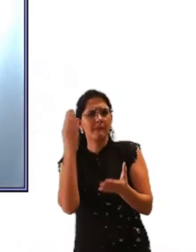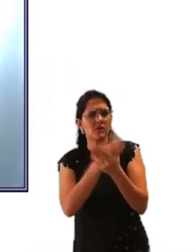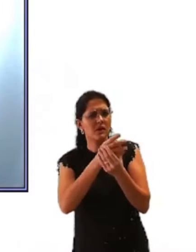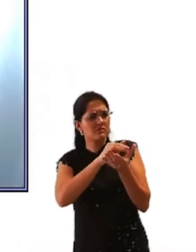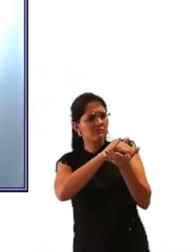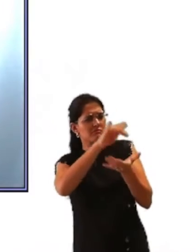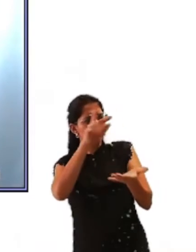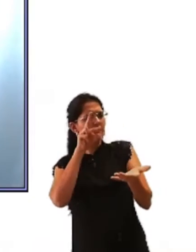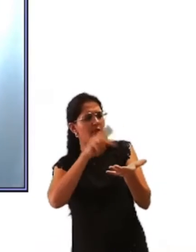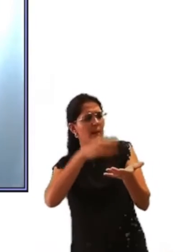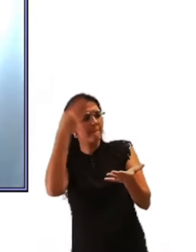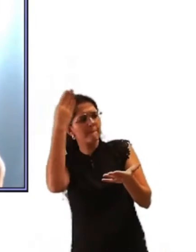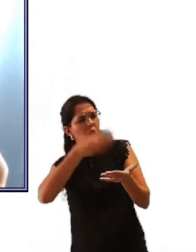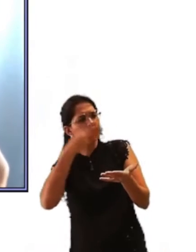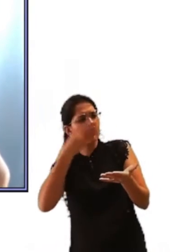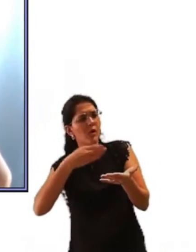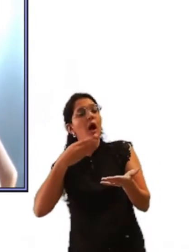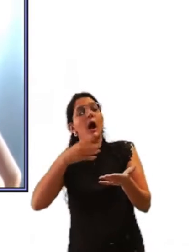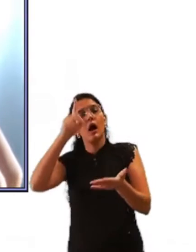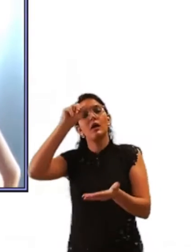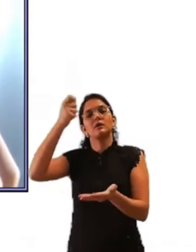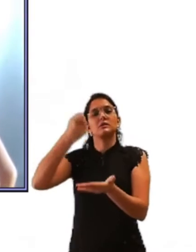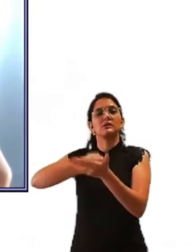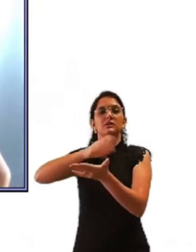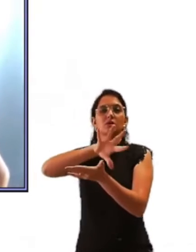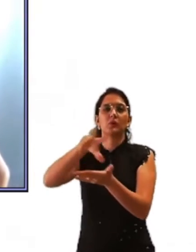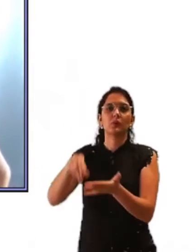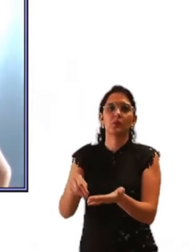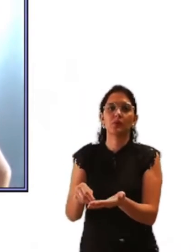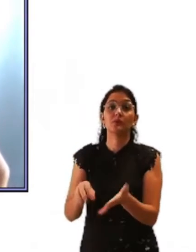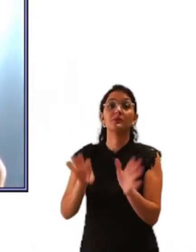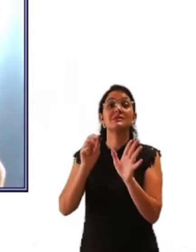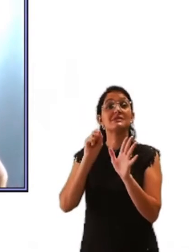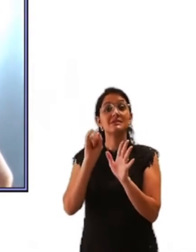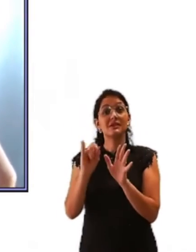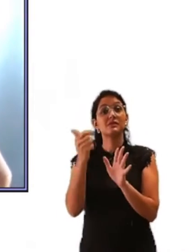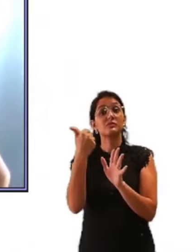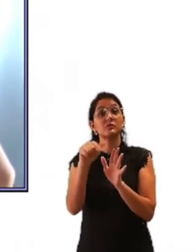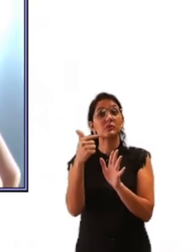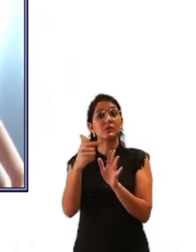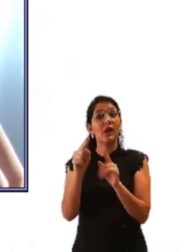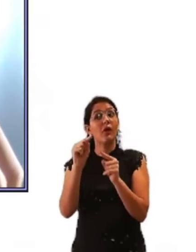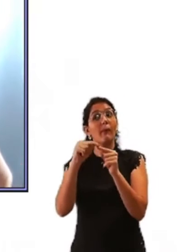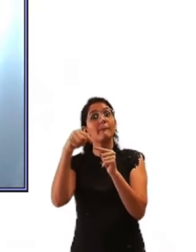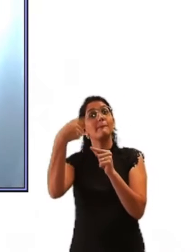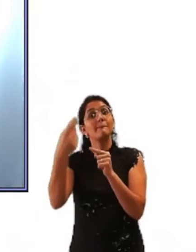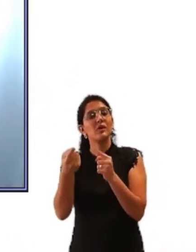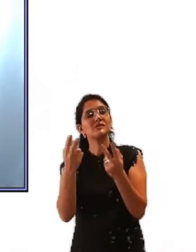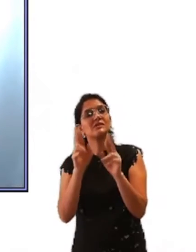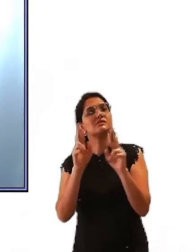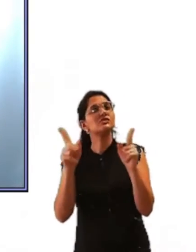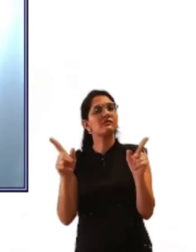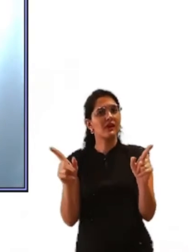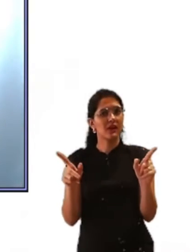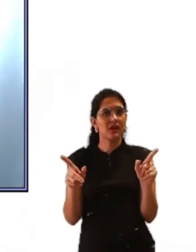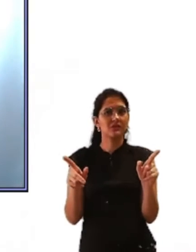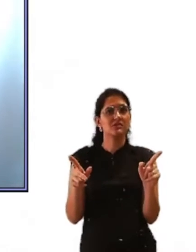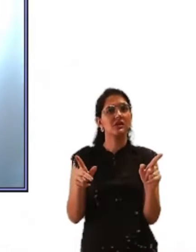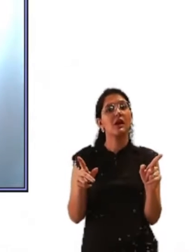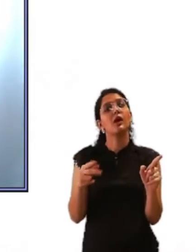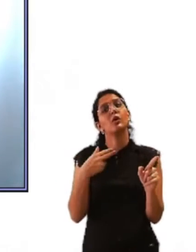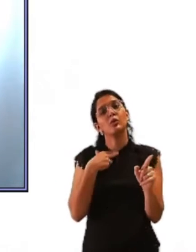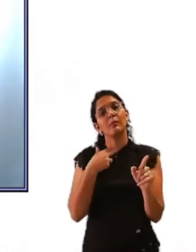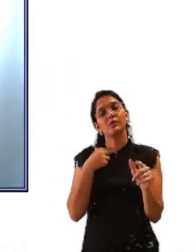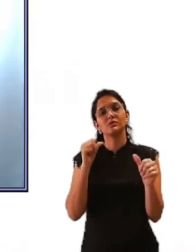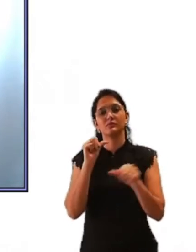decisões, sem que, ainda que haja um contraditório posterior, ele venha a modificar. O que eu